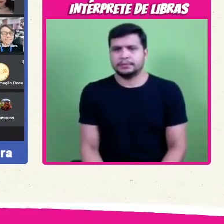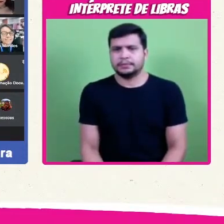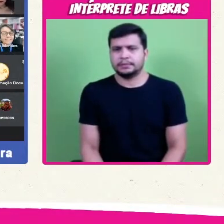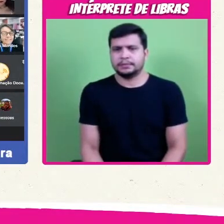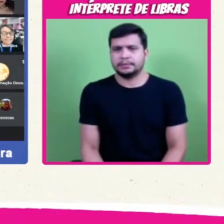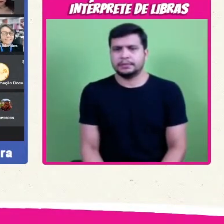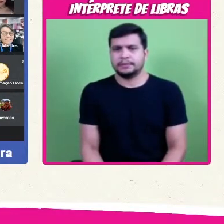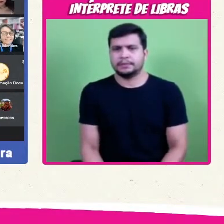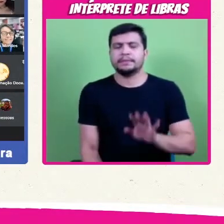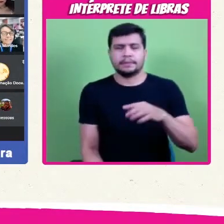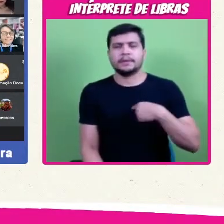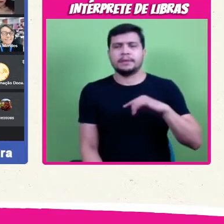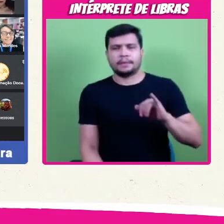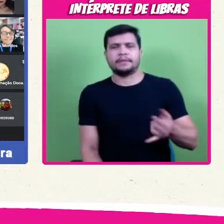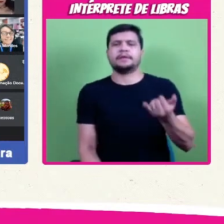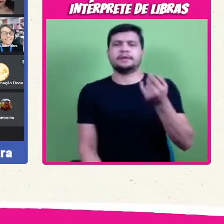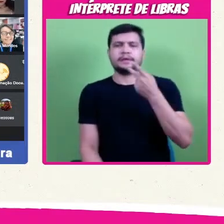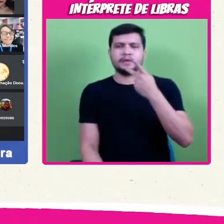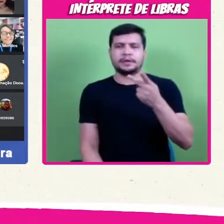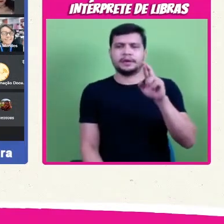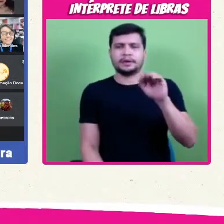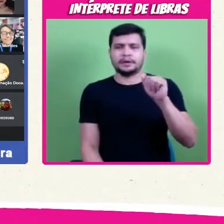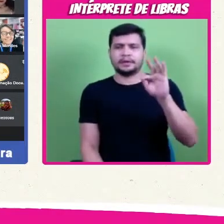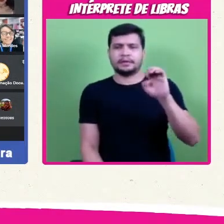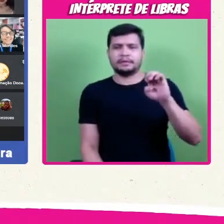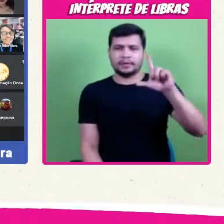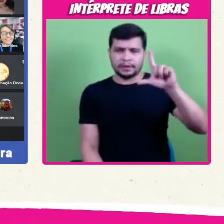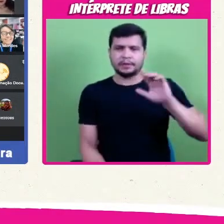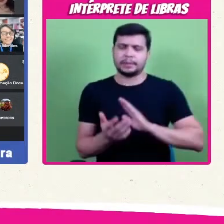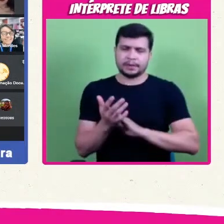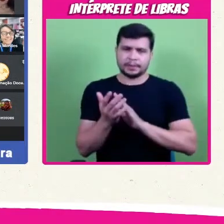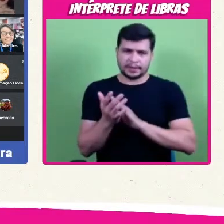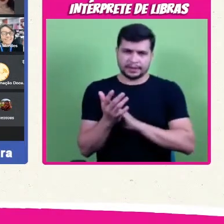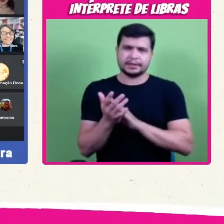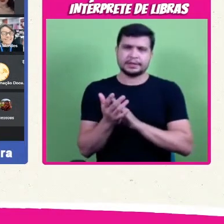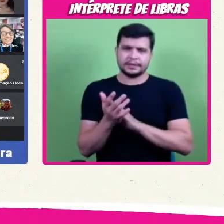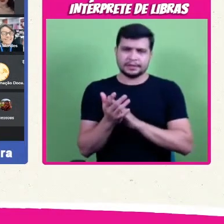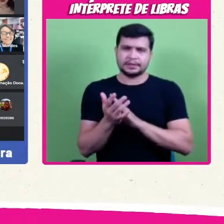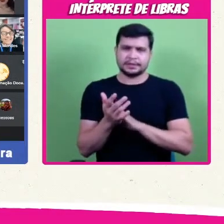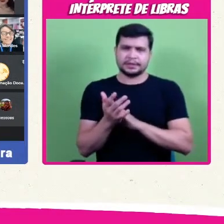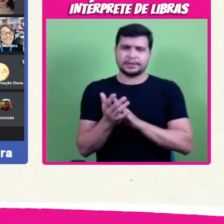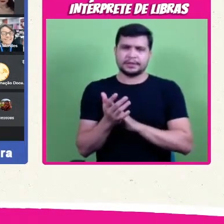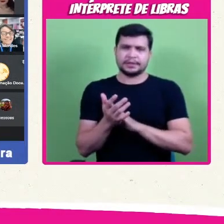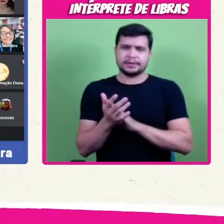Rafael, também. Eu não parabenizei, mas eu acho que na minha cabeça eu parabenizei, então.